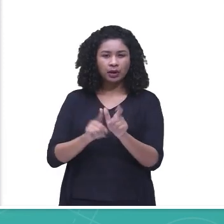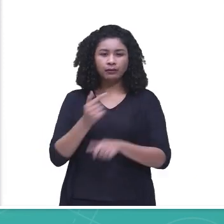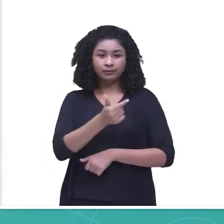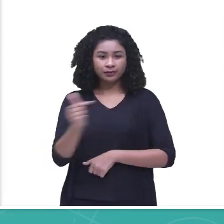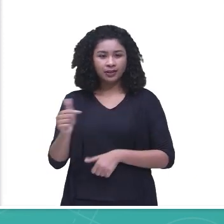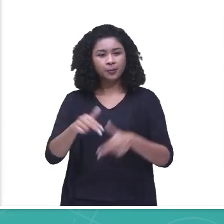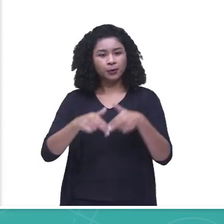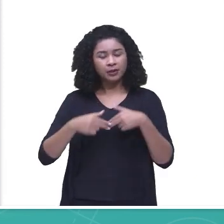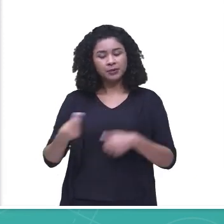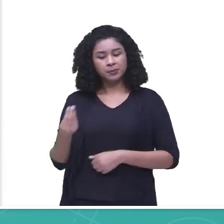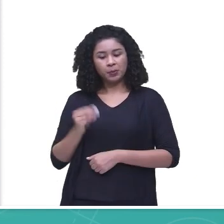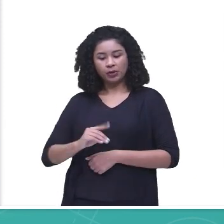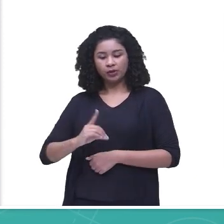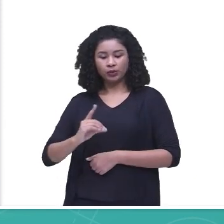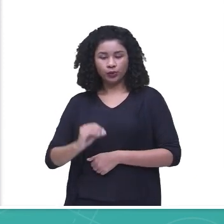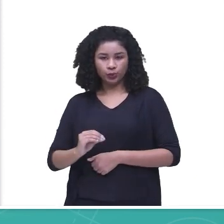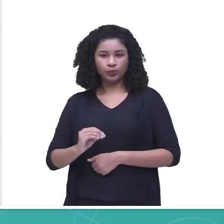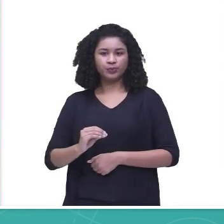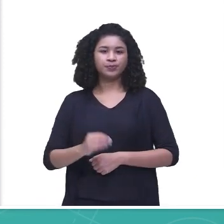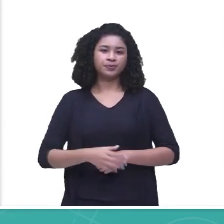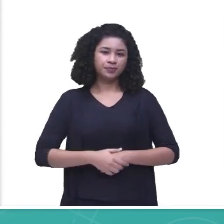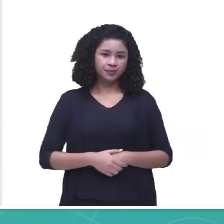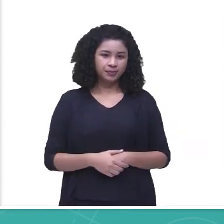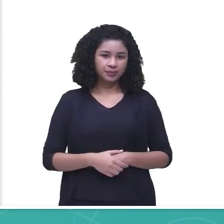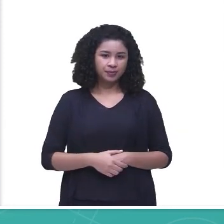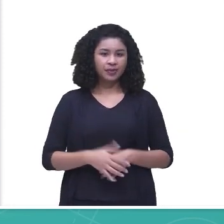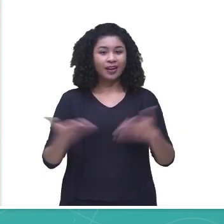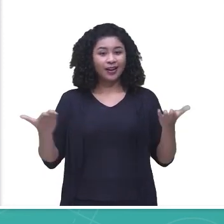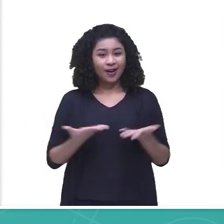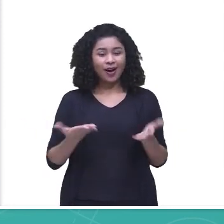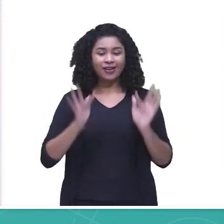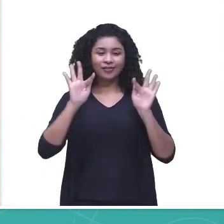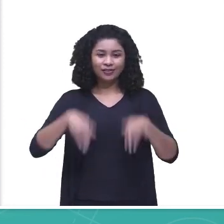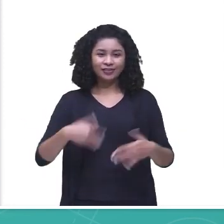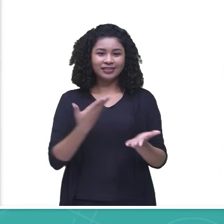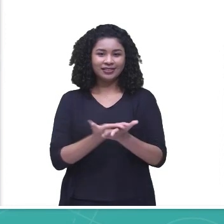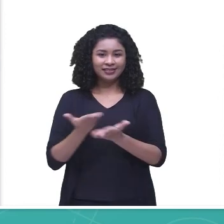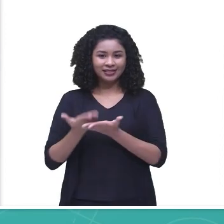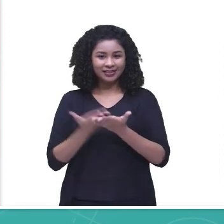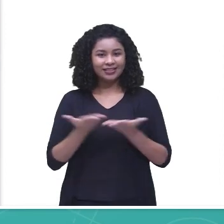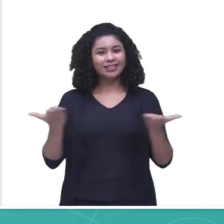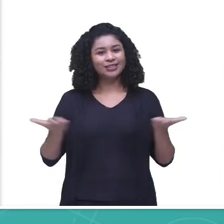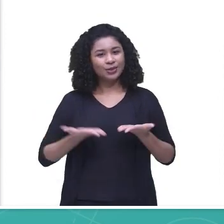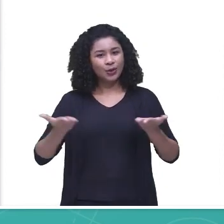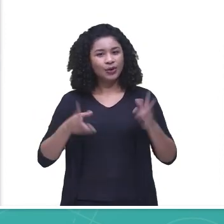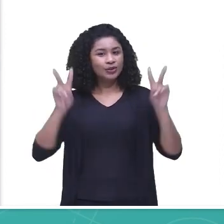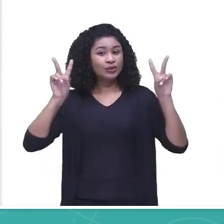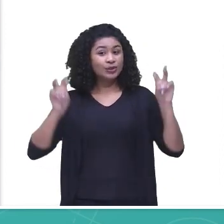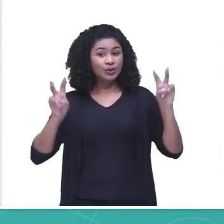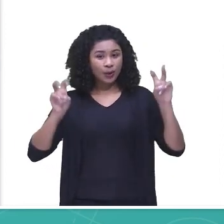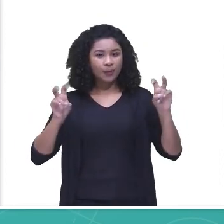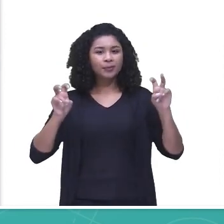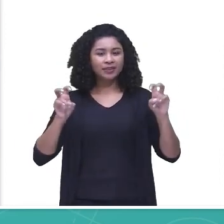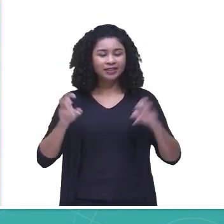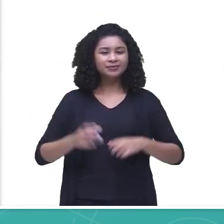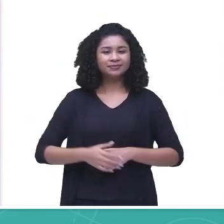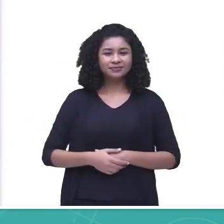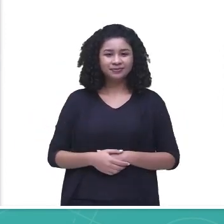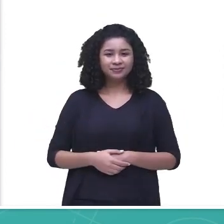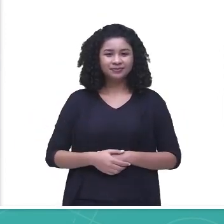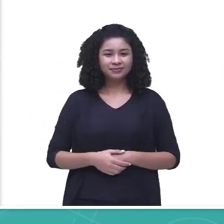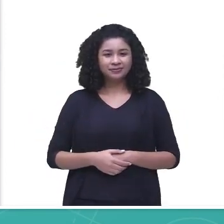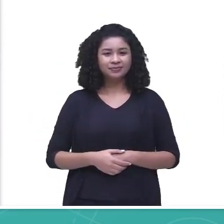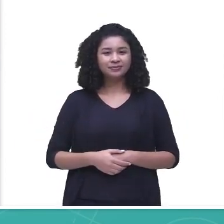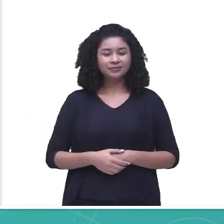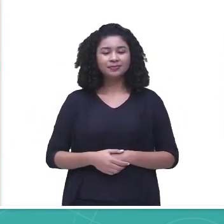gente? Então, né, nós finalizamos aí a nossa aula de hoje falando aí sobre o simple present, só que relacionado